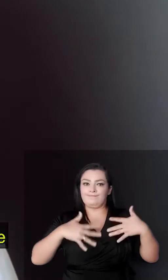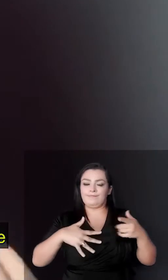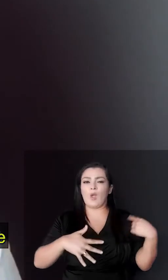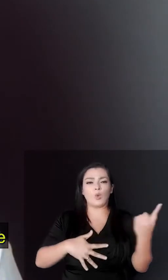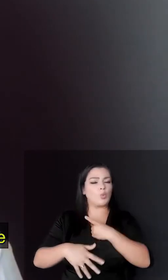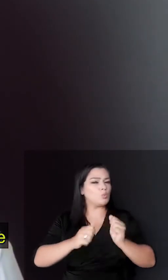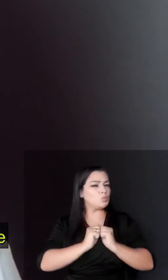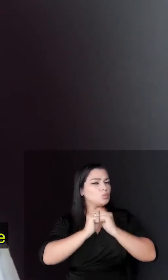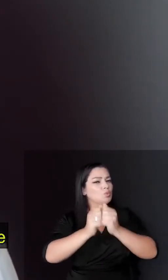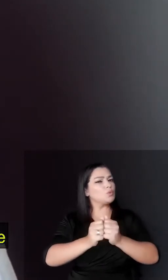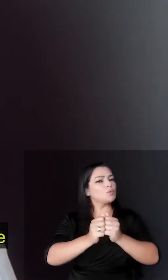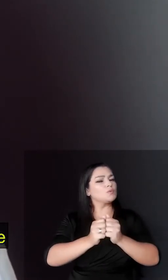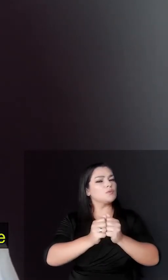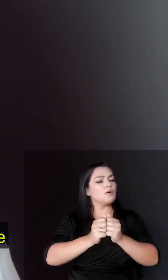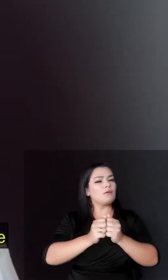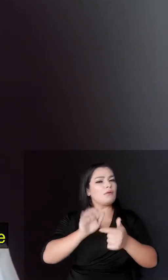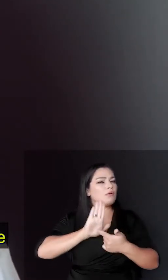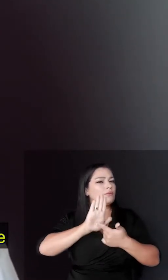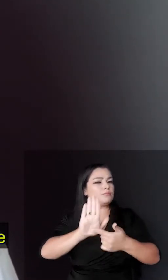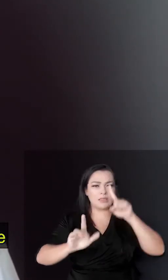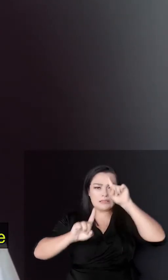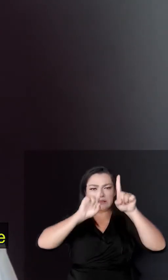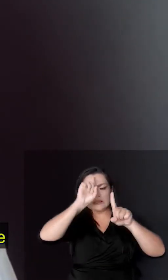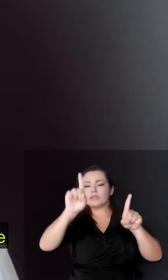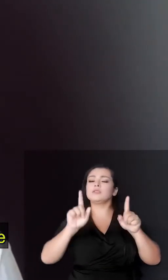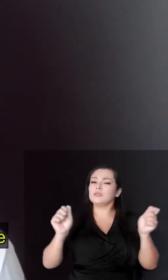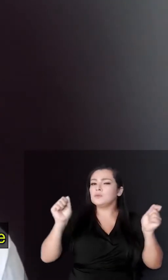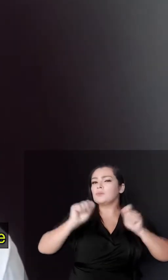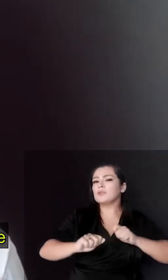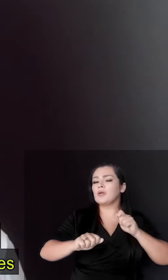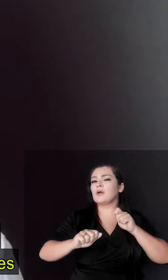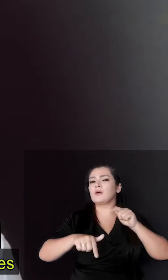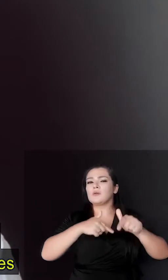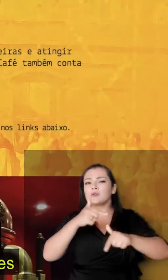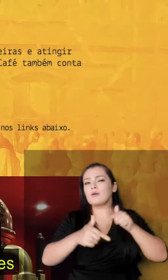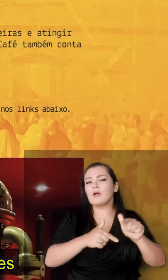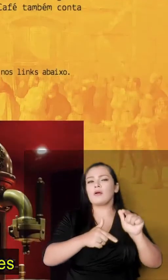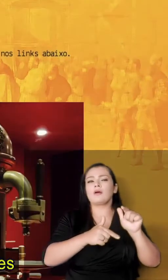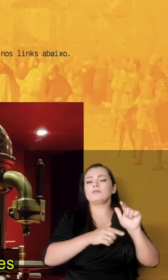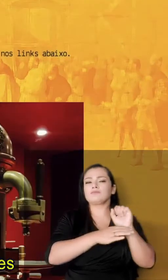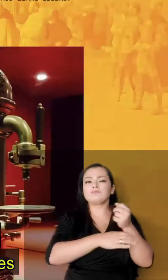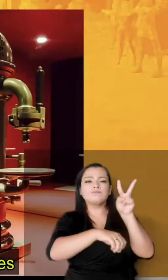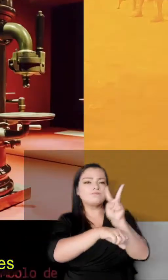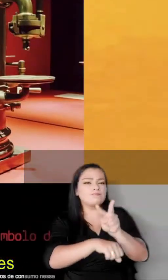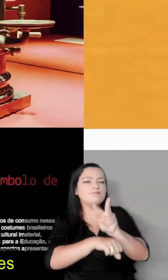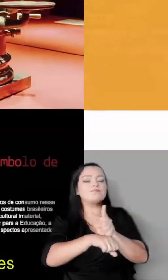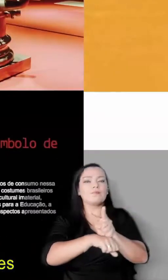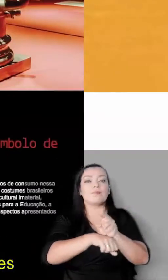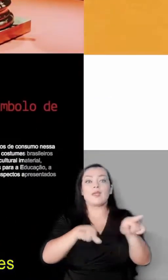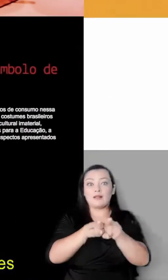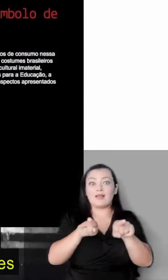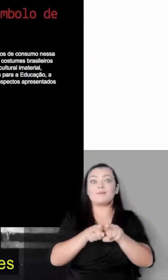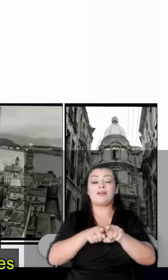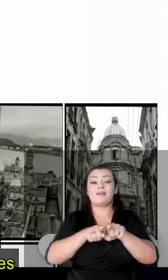construímos coletivamente caminhos que nos possibilitassem continuar os trabalhos de salvaguarda, realizar as atividades propostas